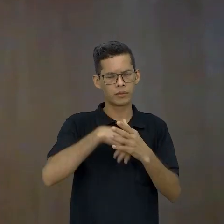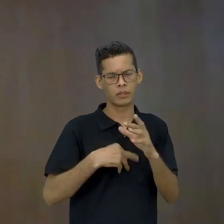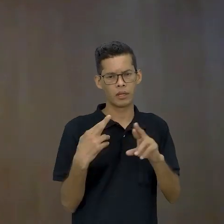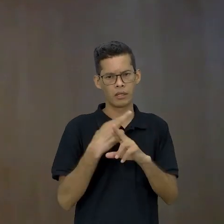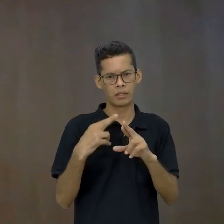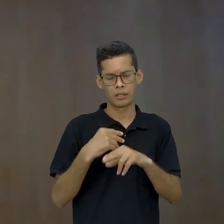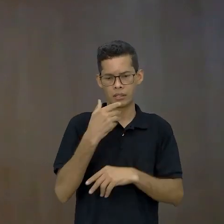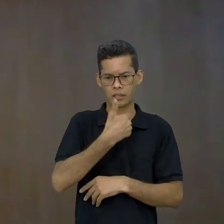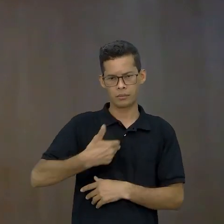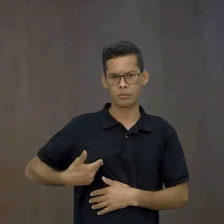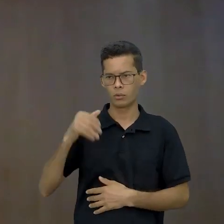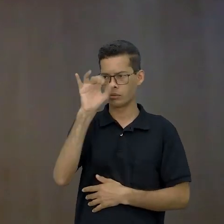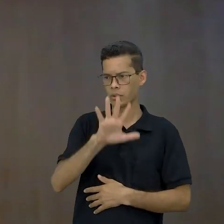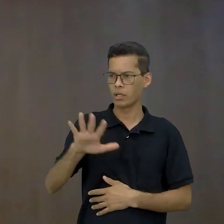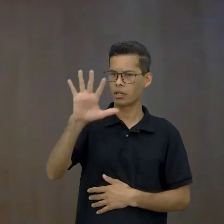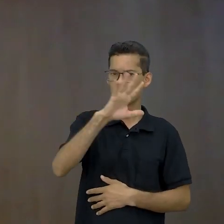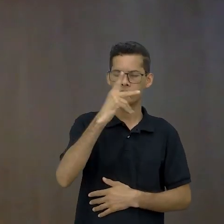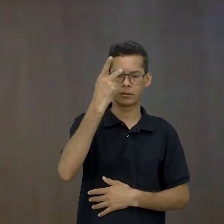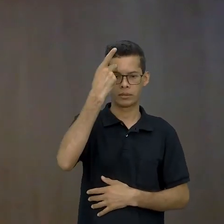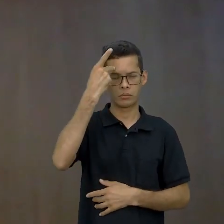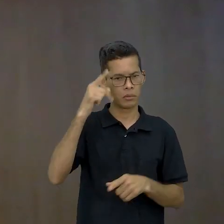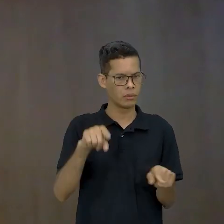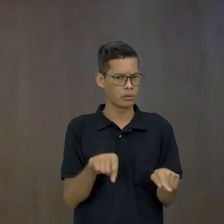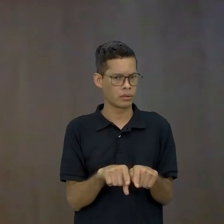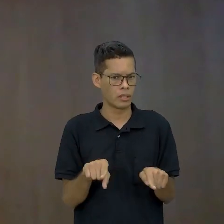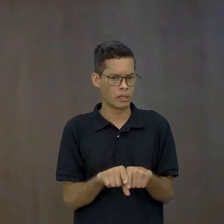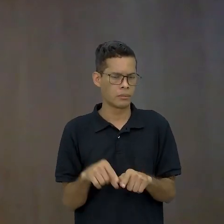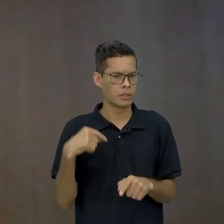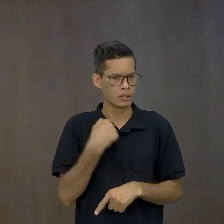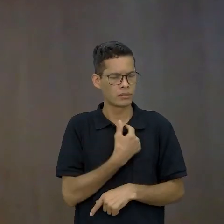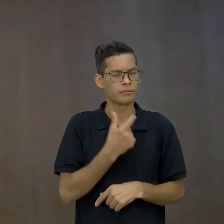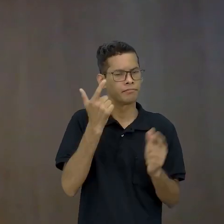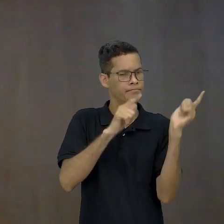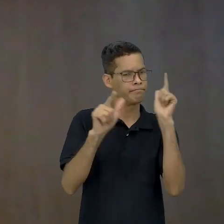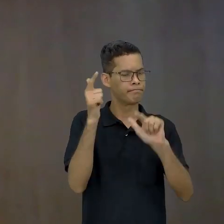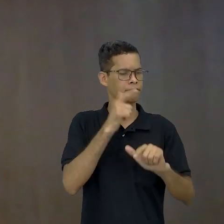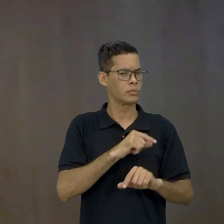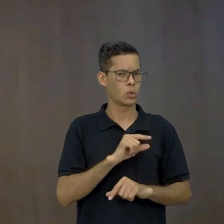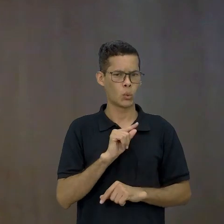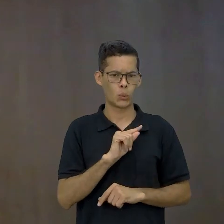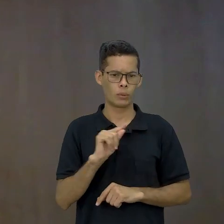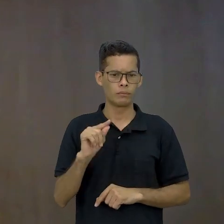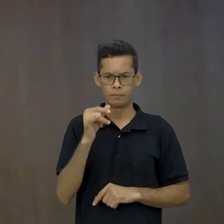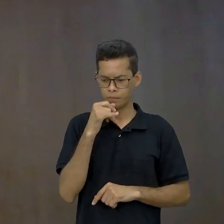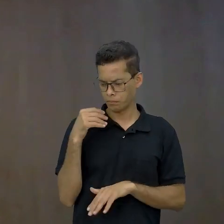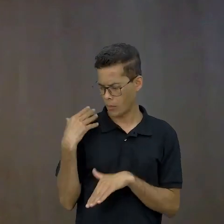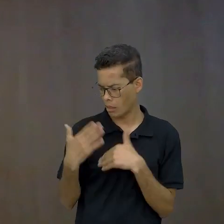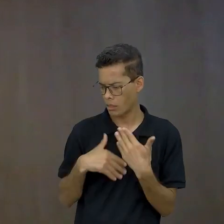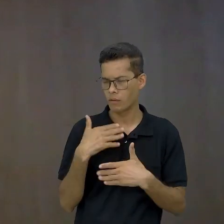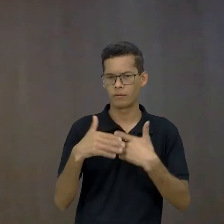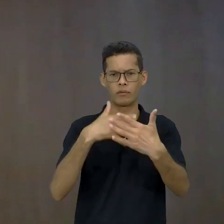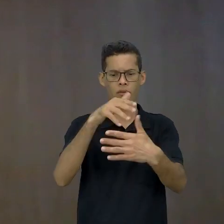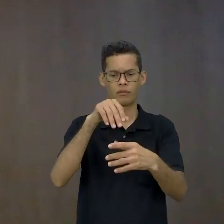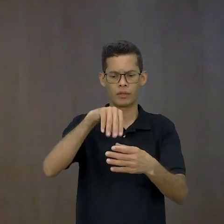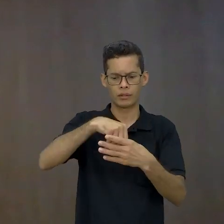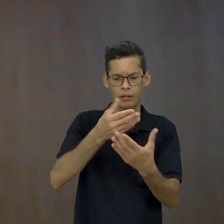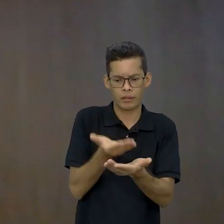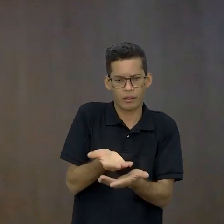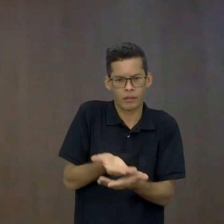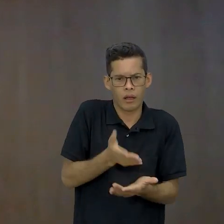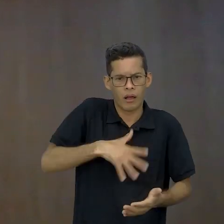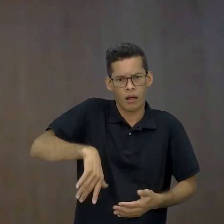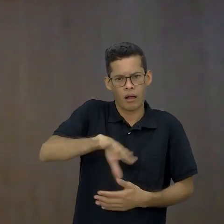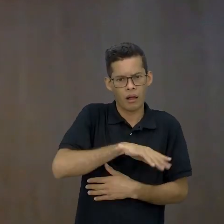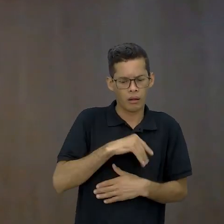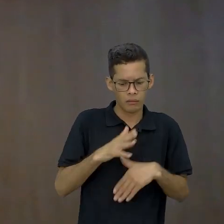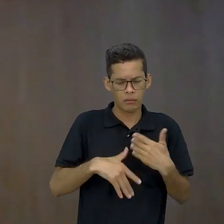de São Paulo, de modo que nós consigamos, então, desenvolver nas nossas salas de aula, desenvolver